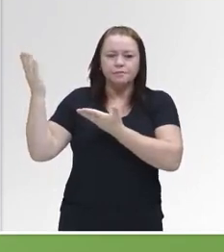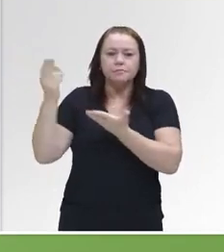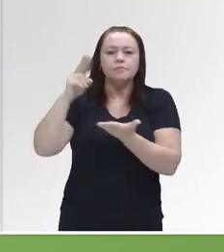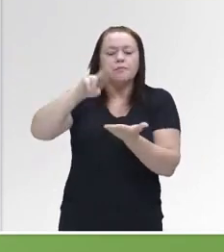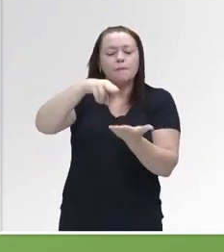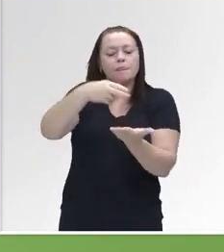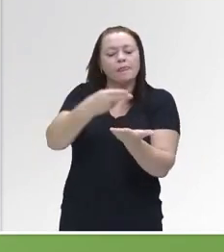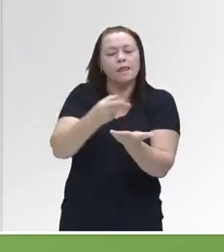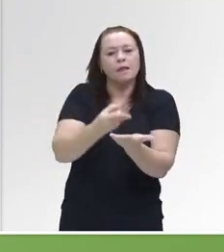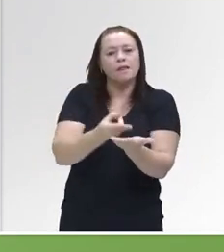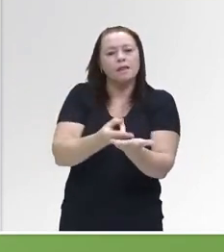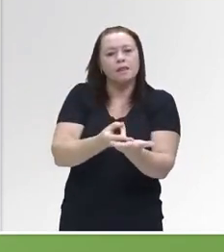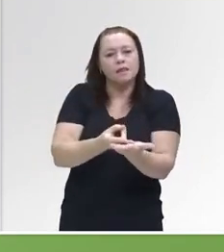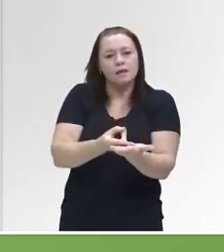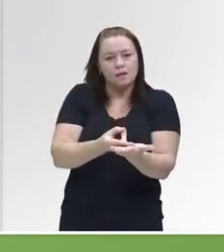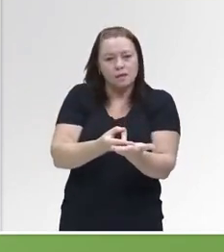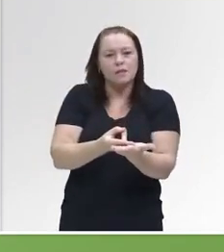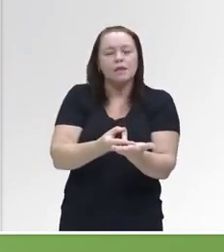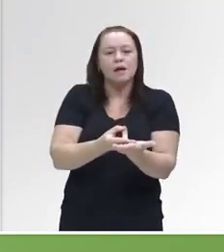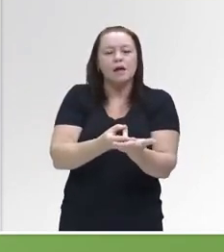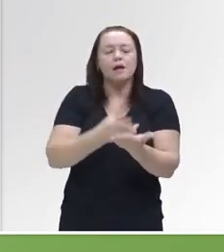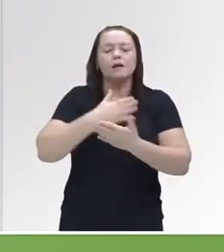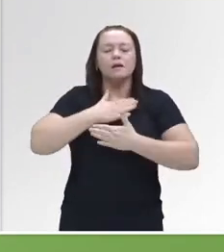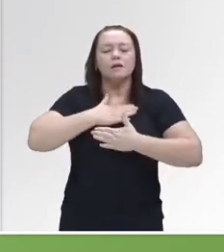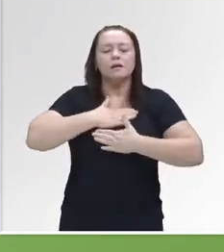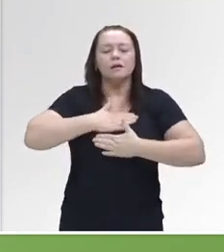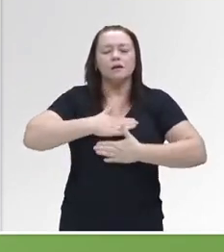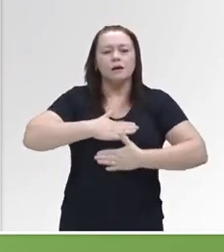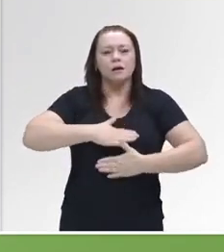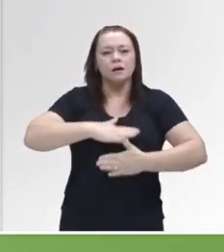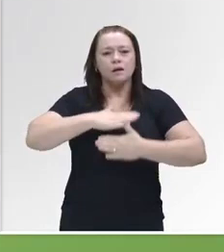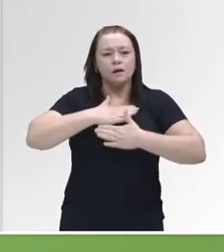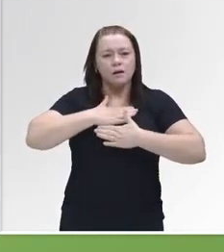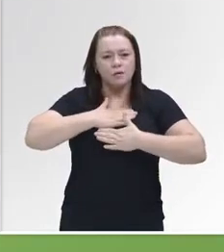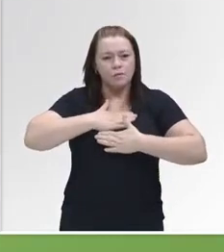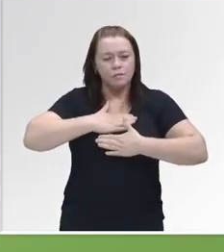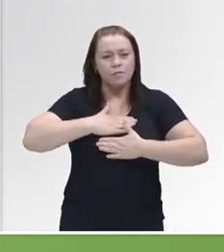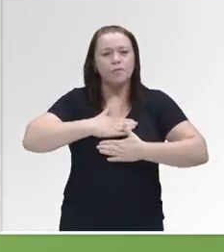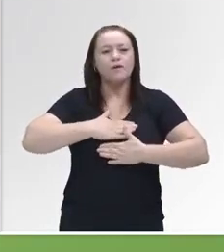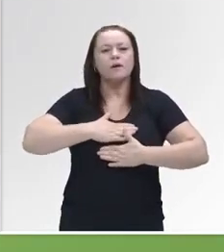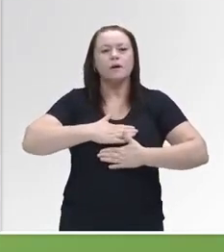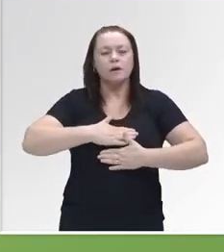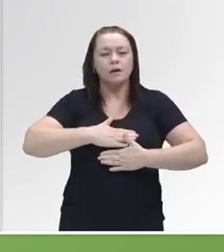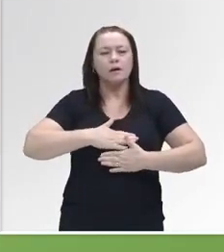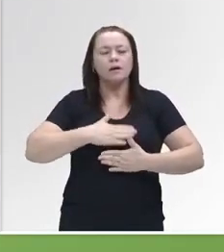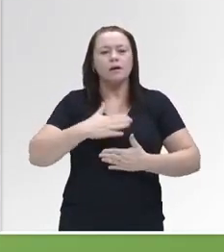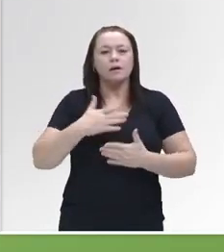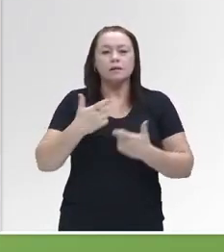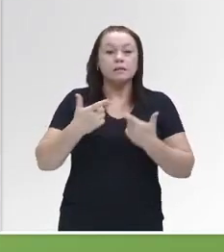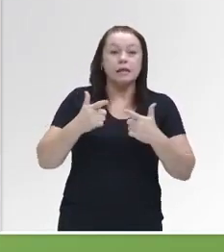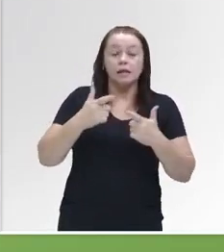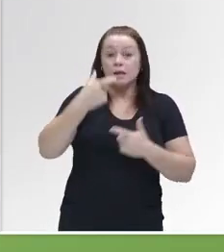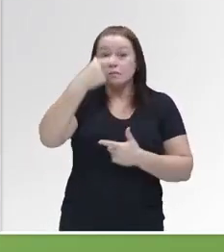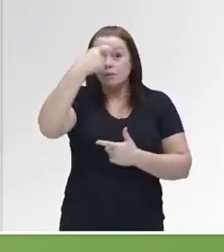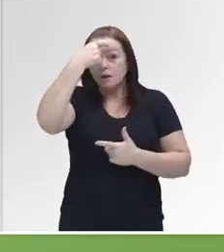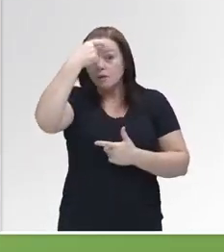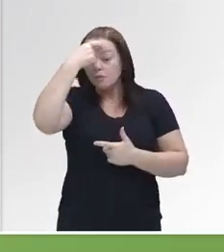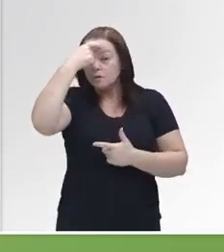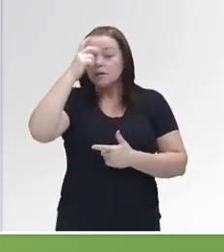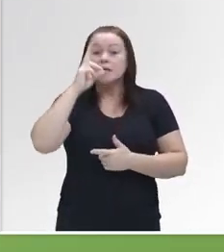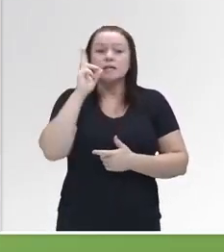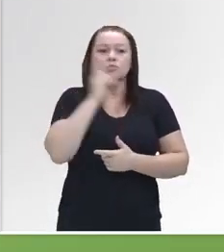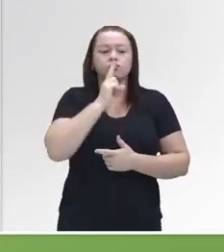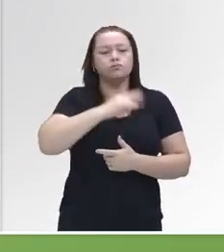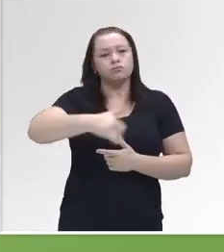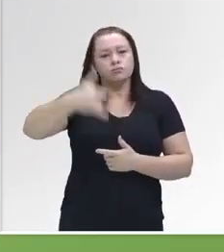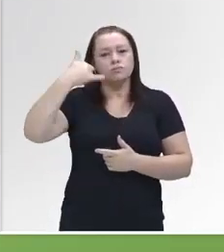pessoa no chão, tentar relaxar, tentar deixá-la, se ela estiver inconsciente, vai precisar ligar, vai